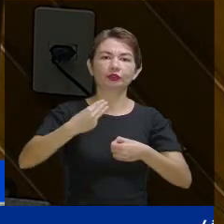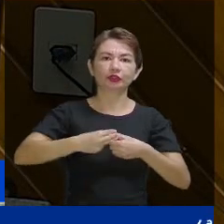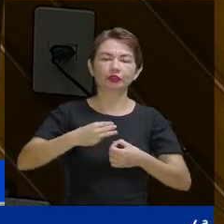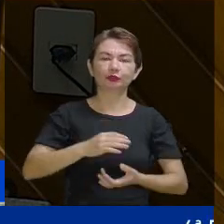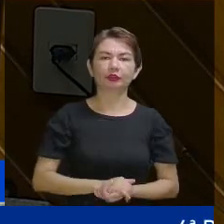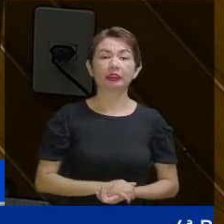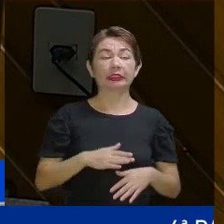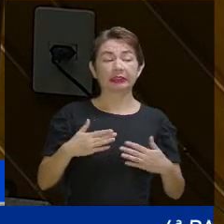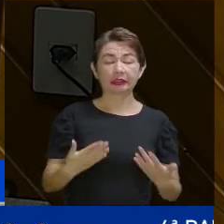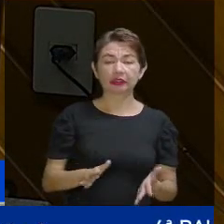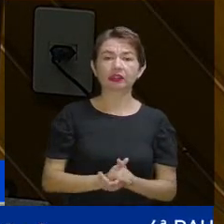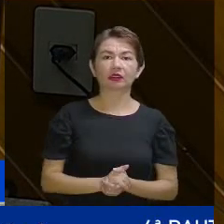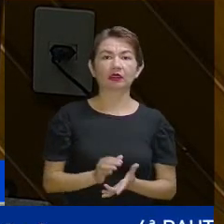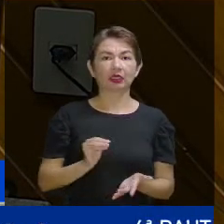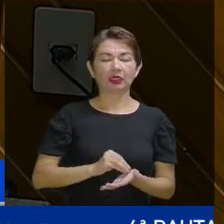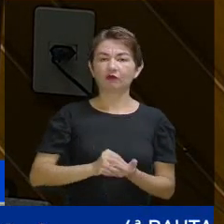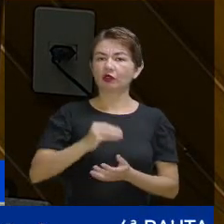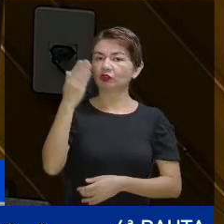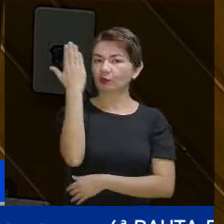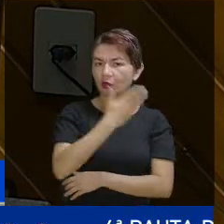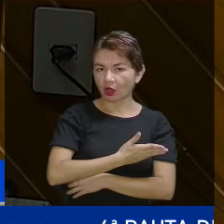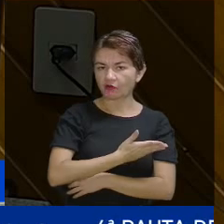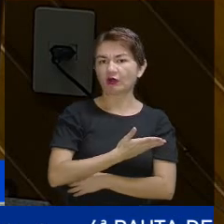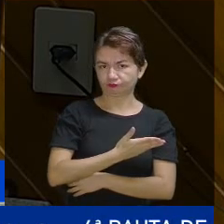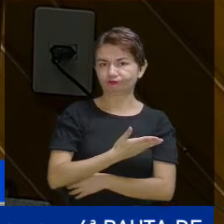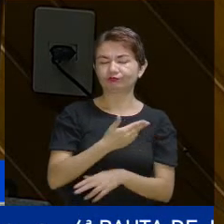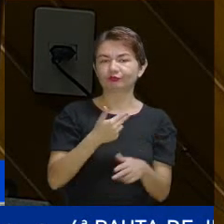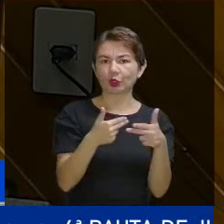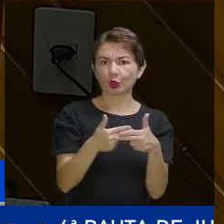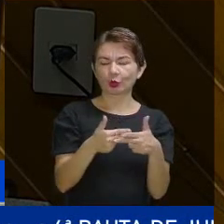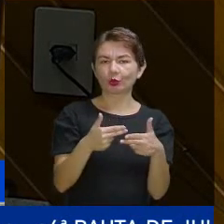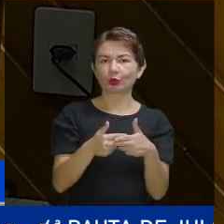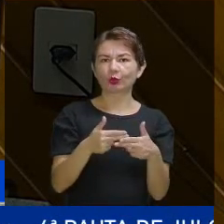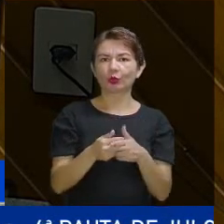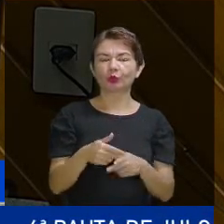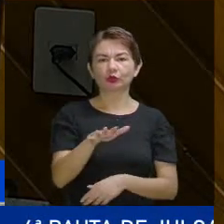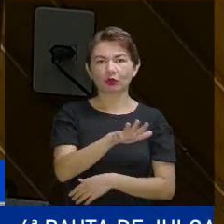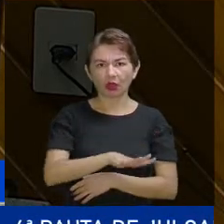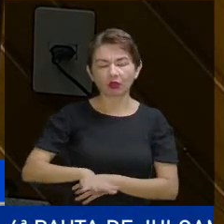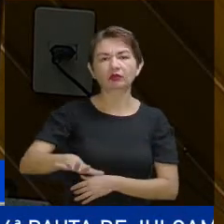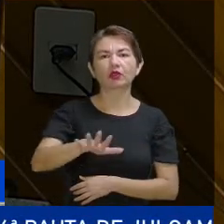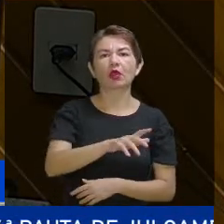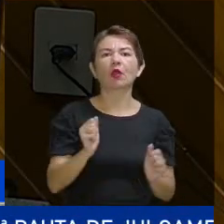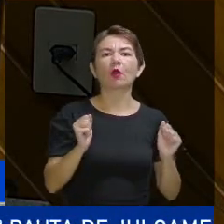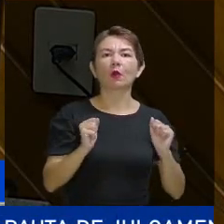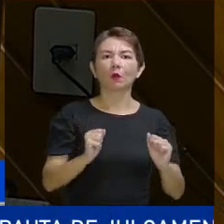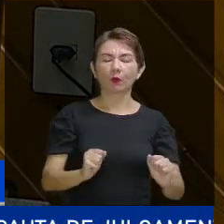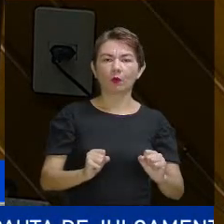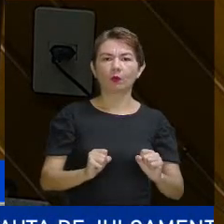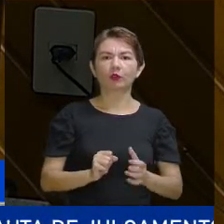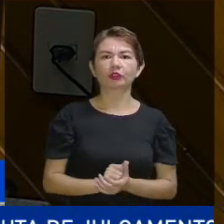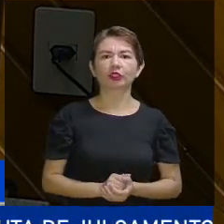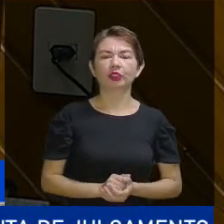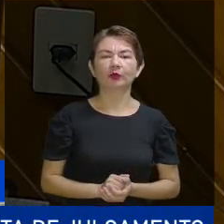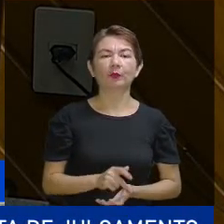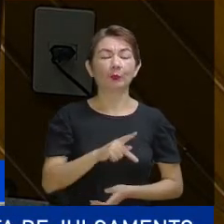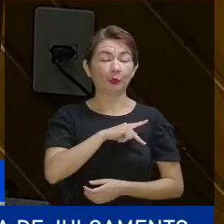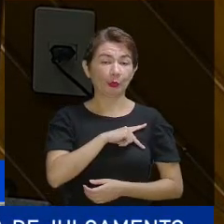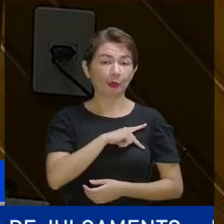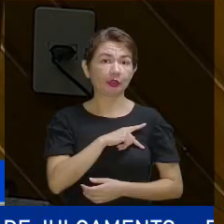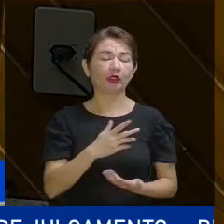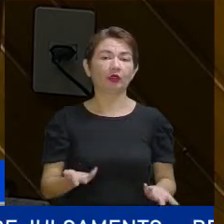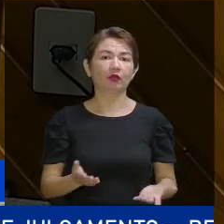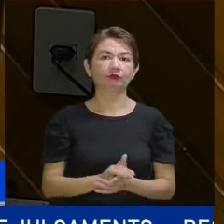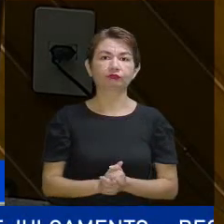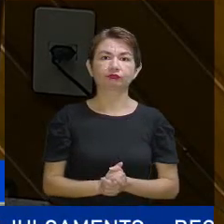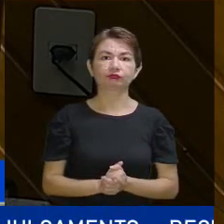Macapá, ante a ausência de provas de que o uso das dependências do bem público utilizado como cenário não